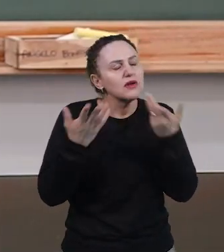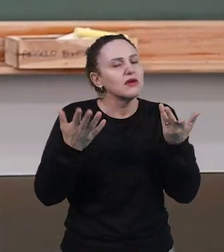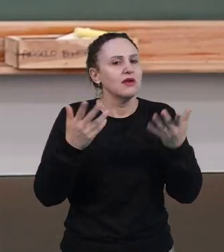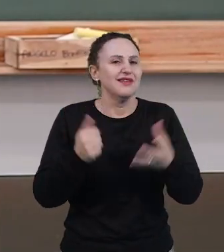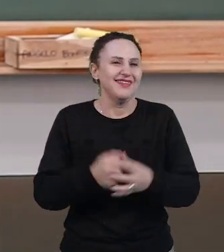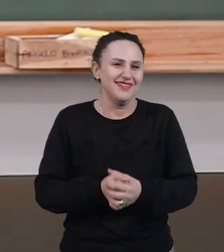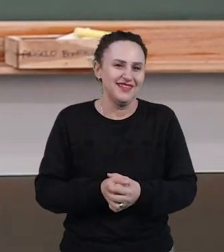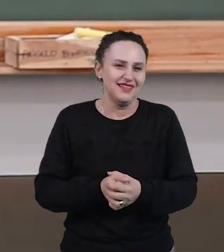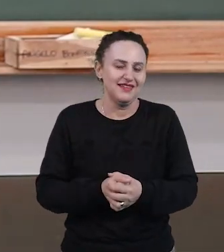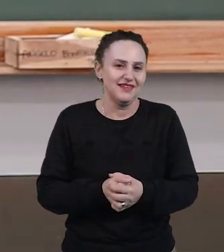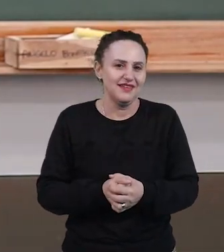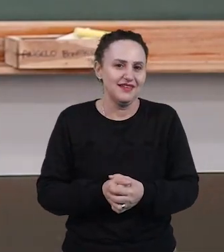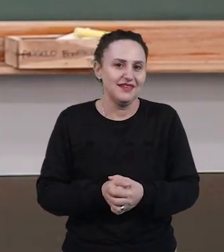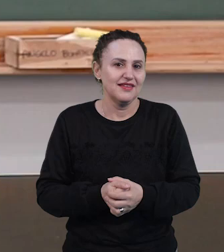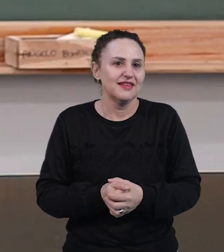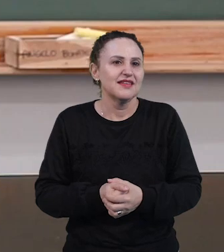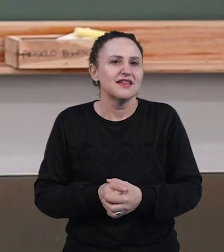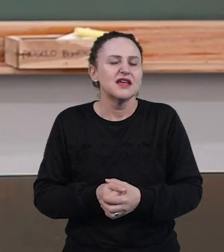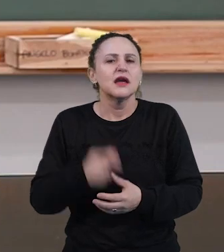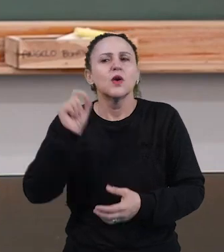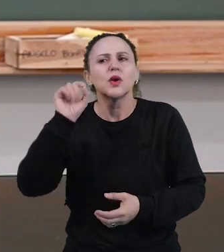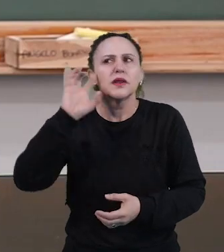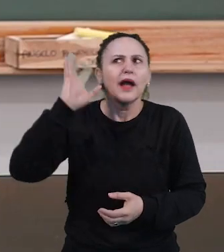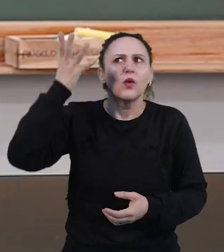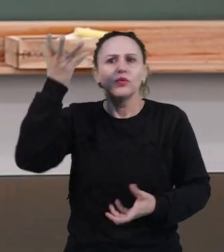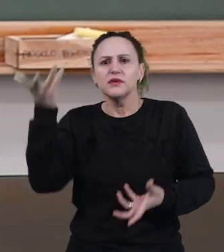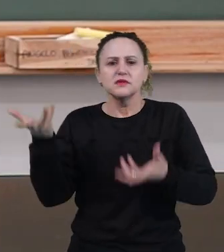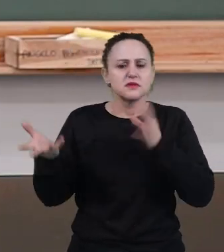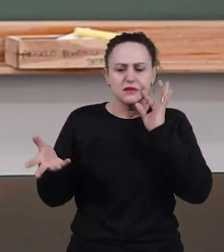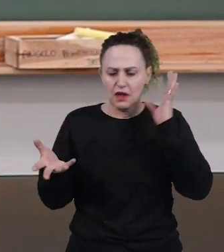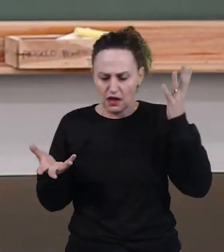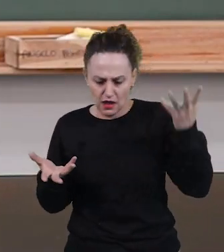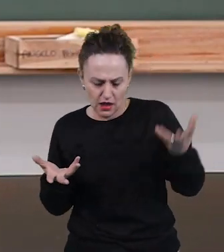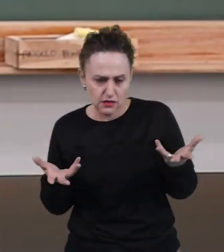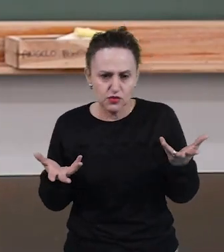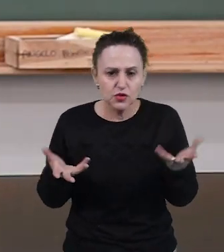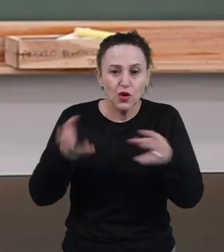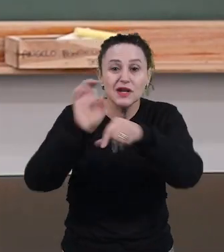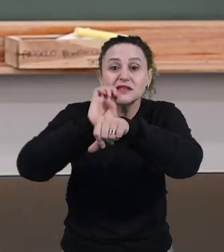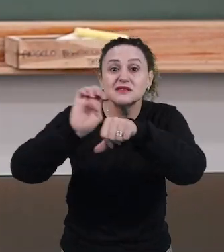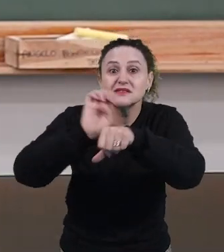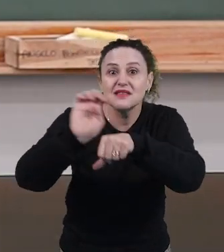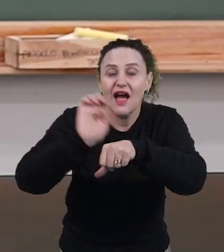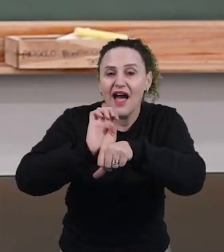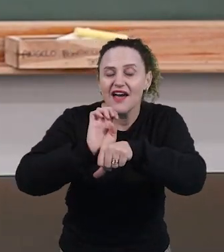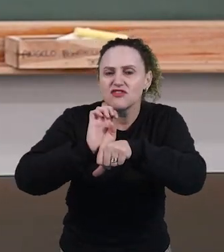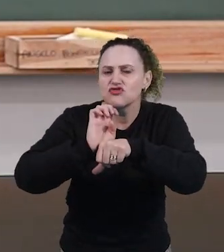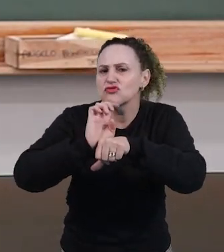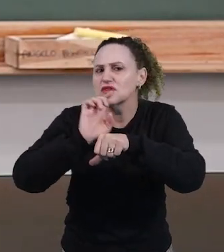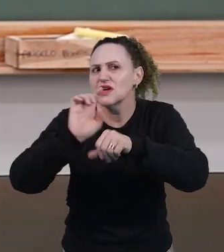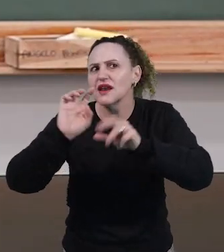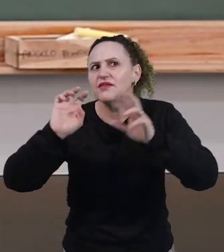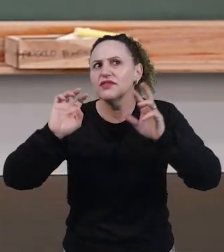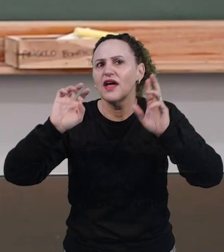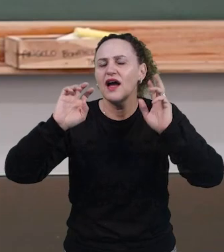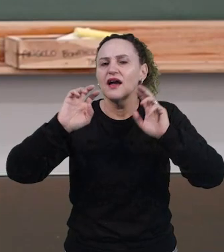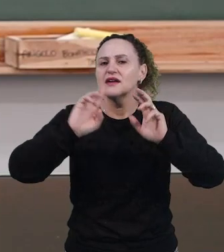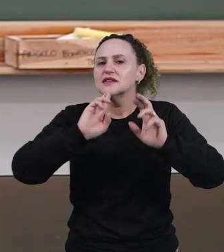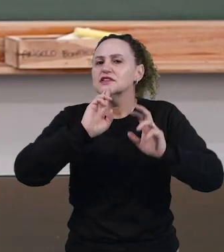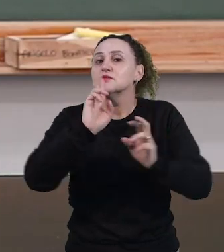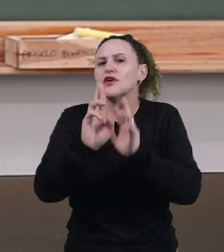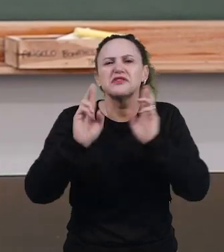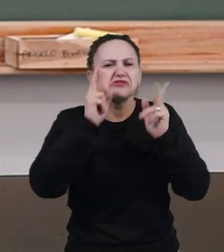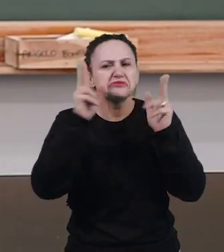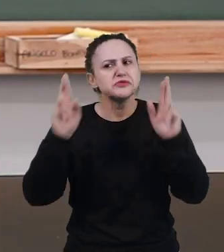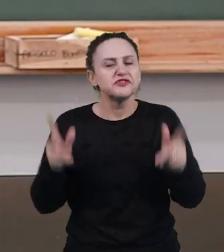é a condizente, né? O que está acontecendo que em determinado estágio de desenvolvimento ela não está dando conta, né? Ela não